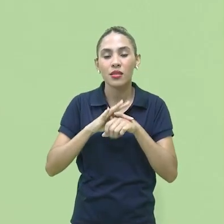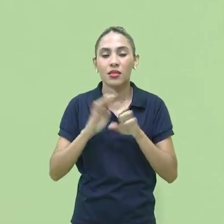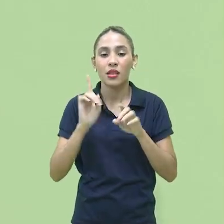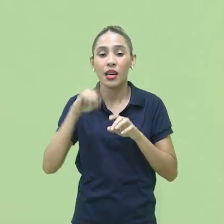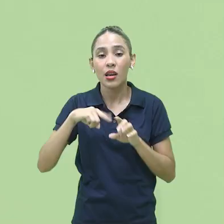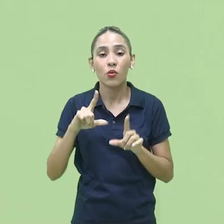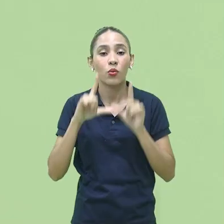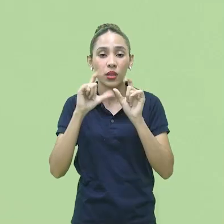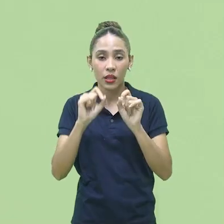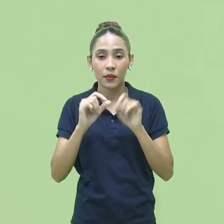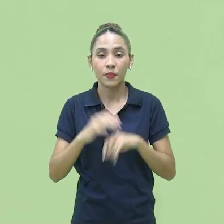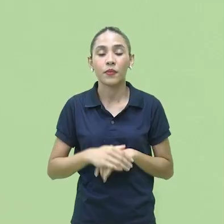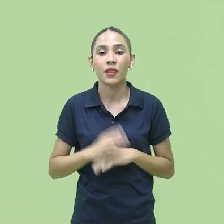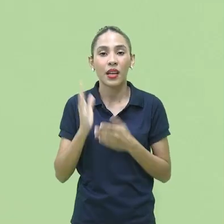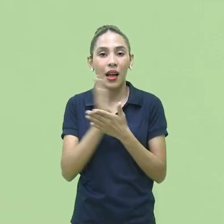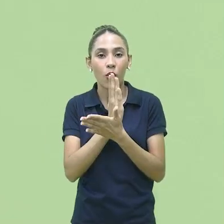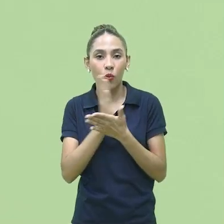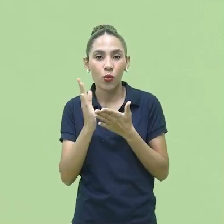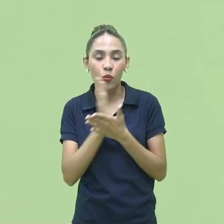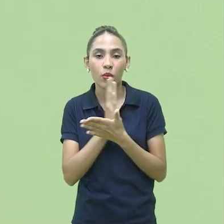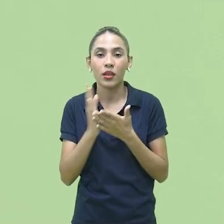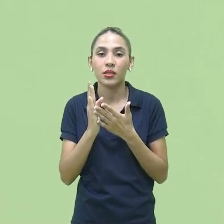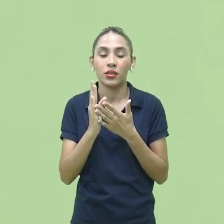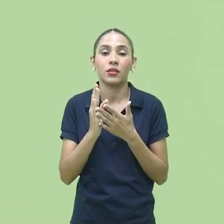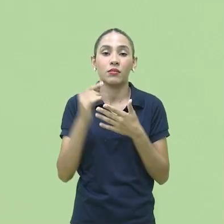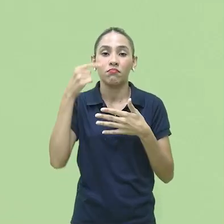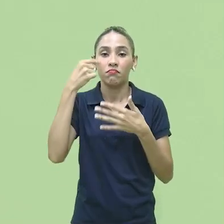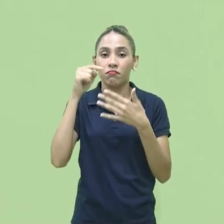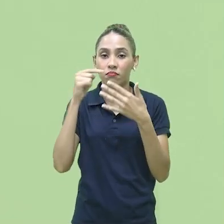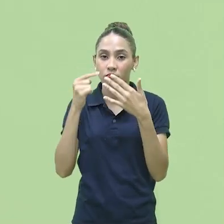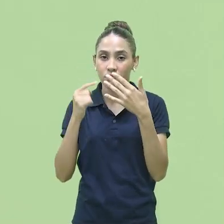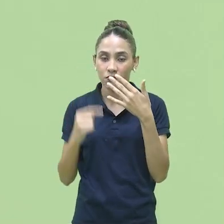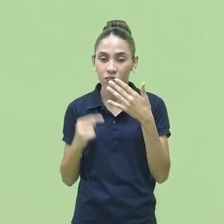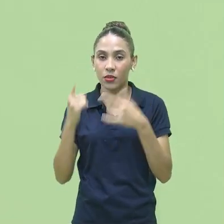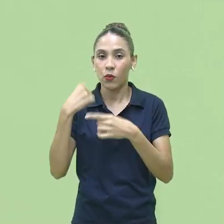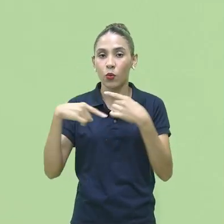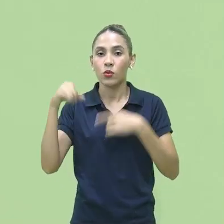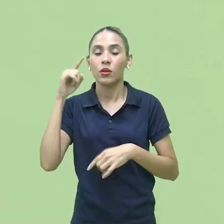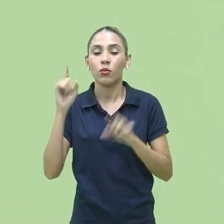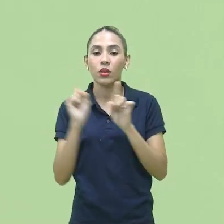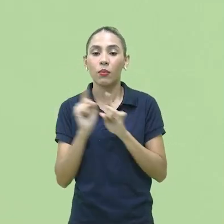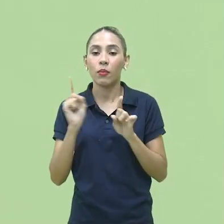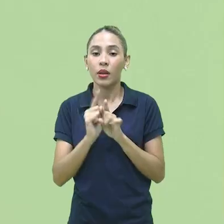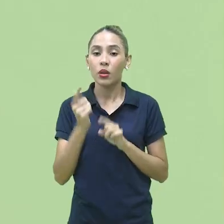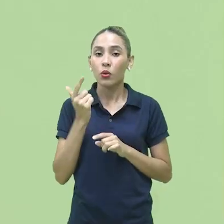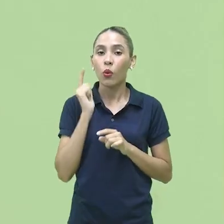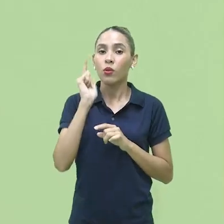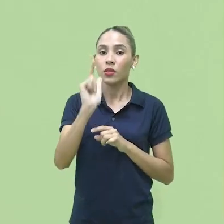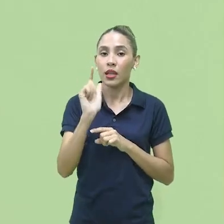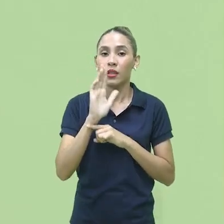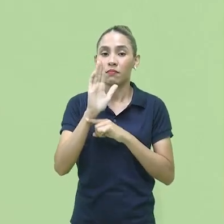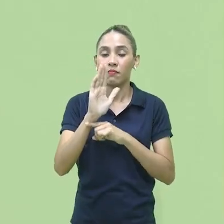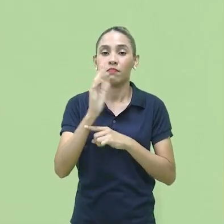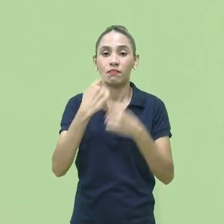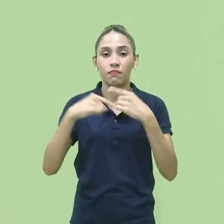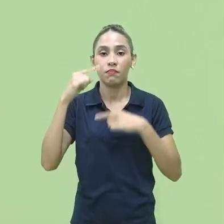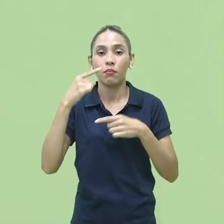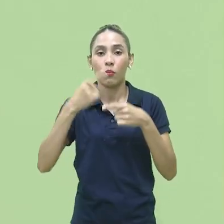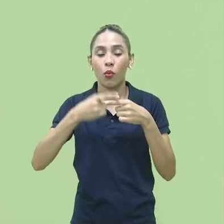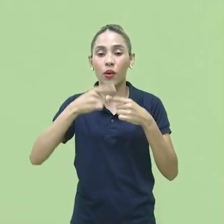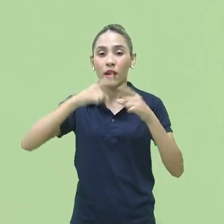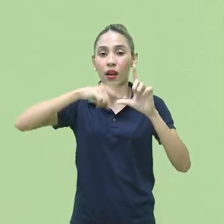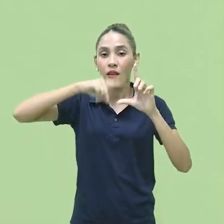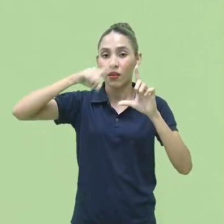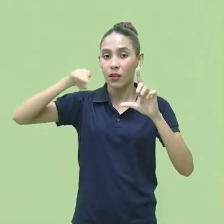são justamente algumas alternativas evolutivas que ganham essa contribuição por conta da